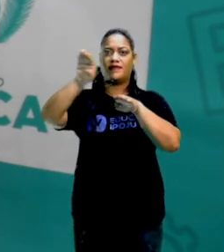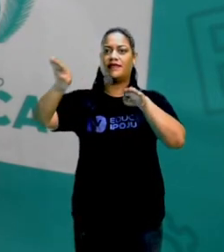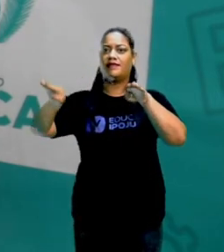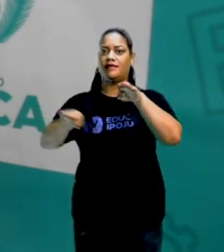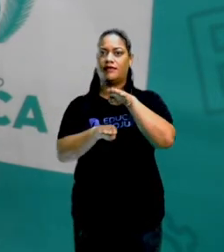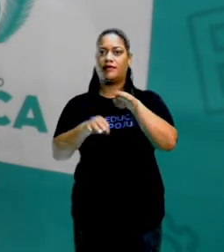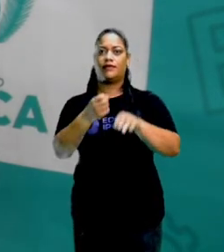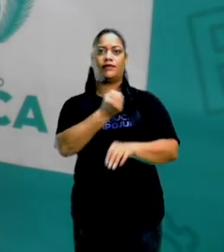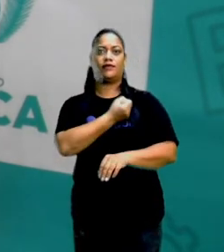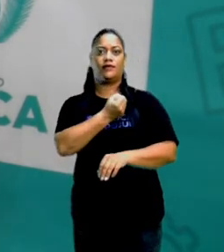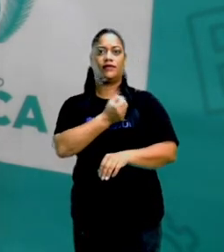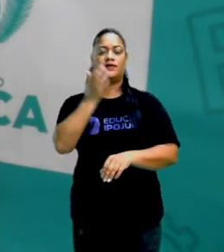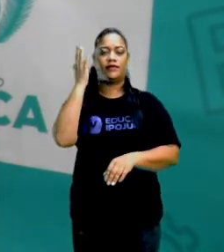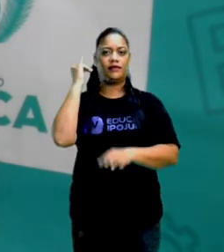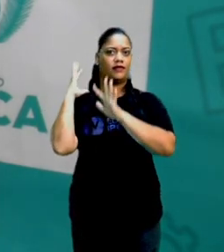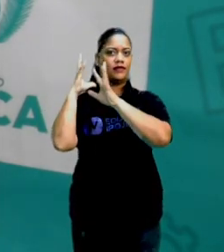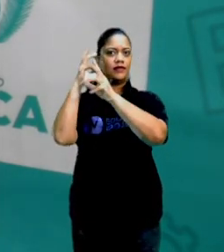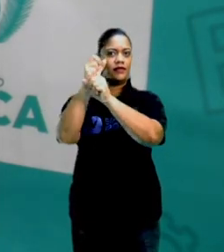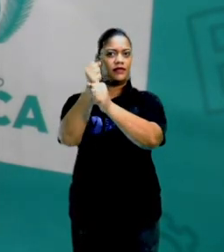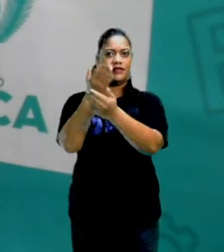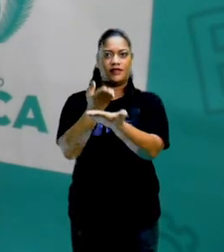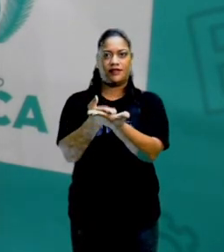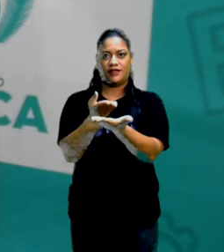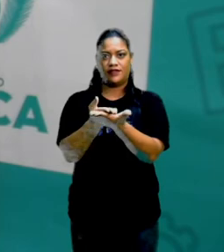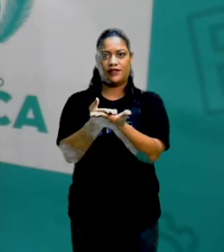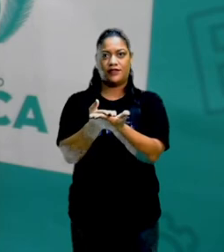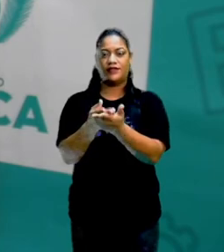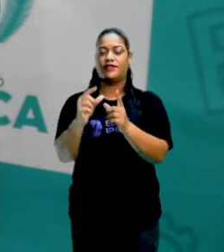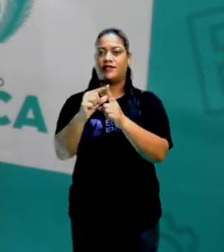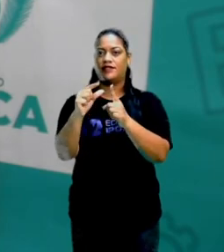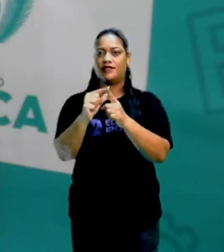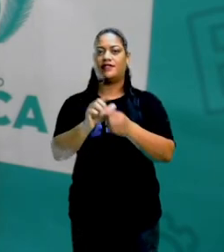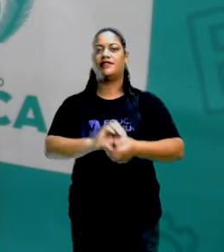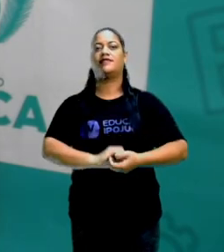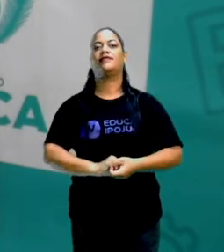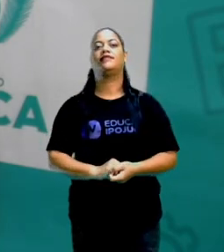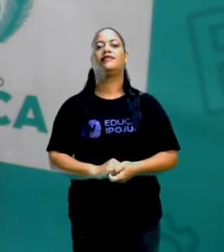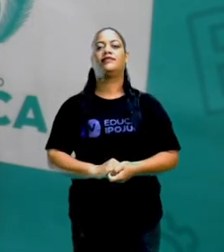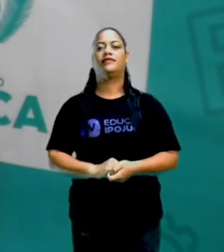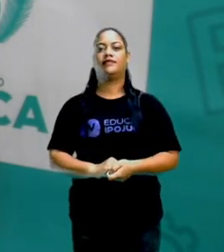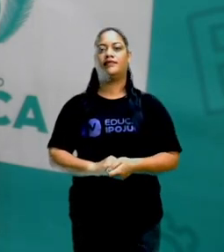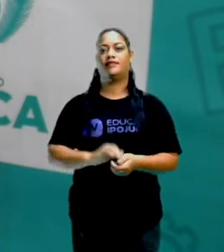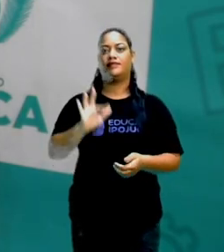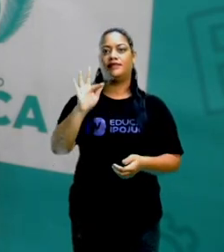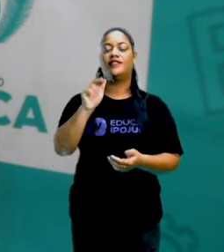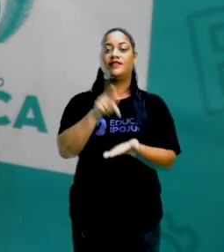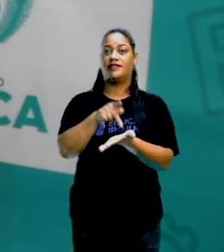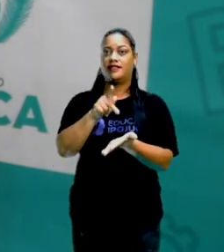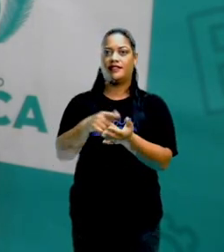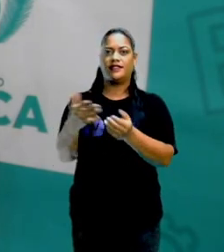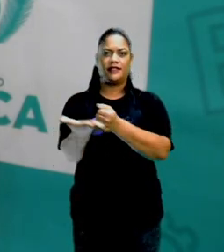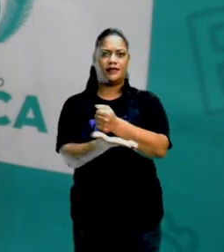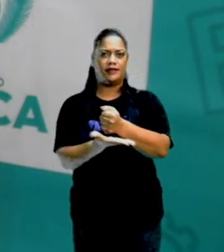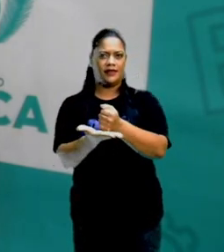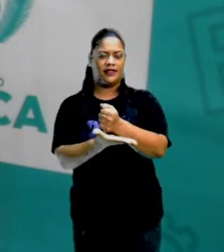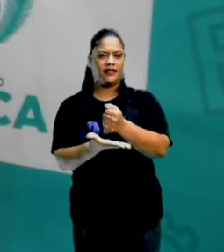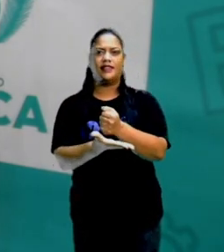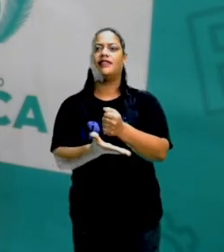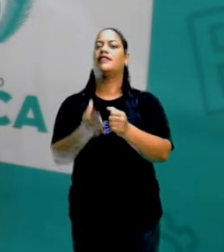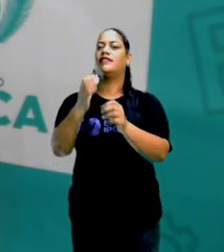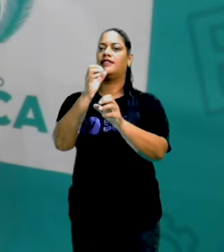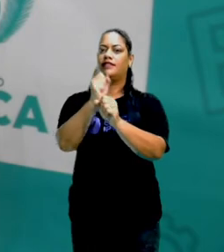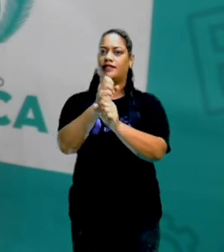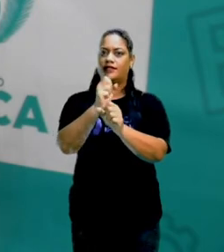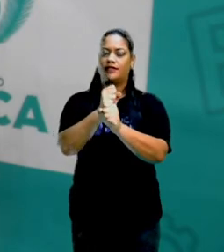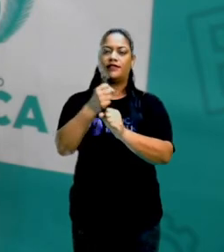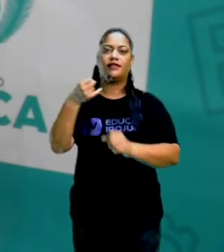redução. Vamos à revisão da nossa aula com as palavras-chave, que são fatos básicos da adição,